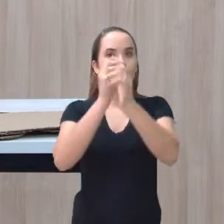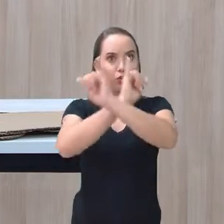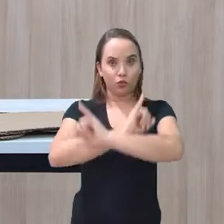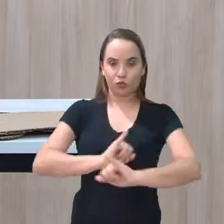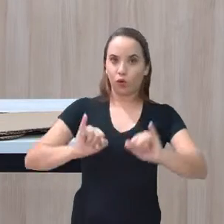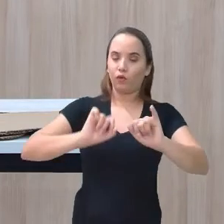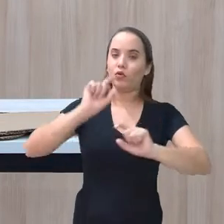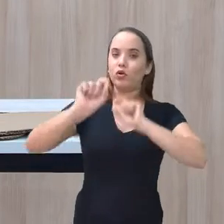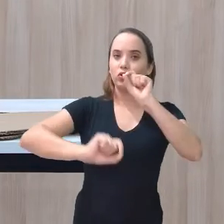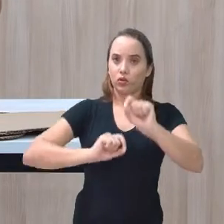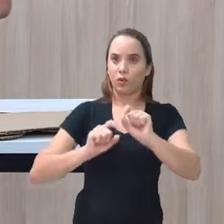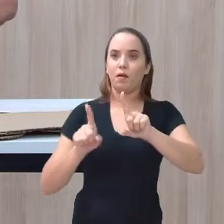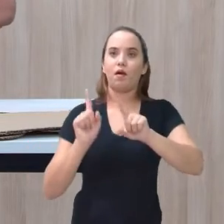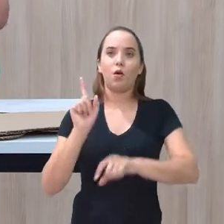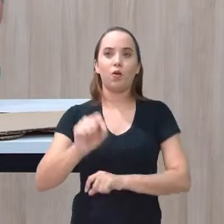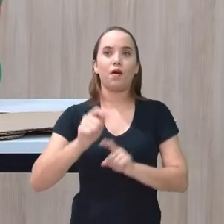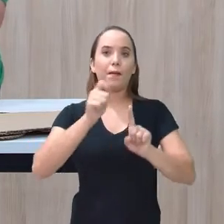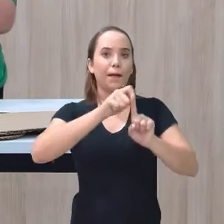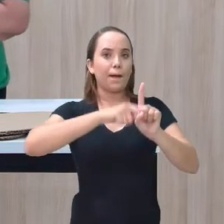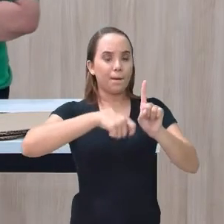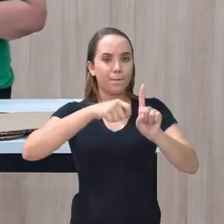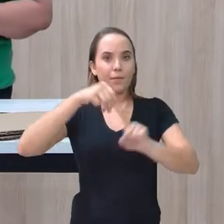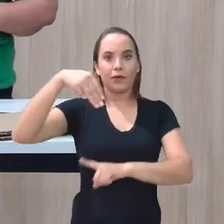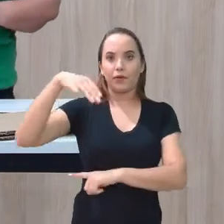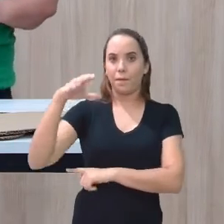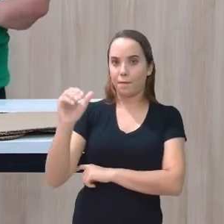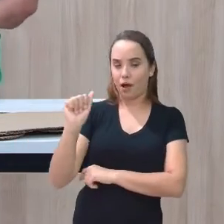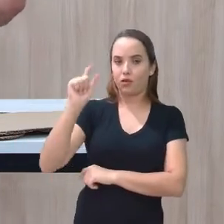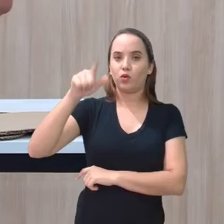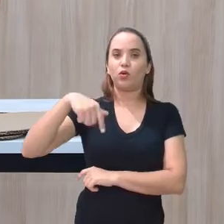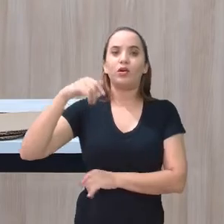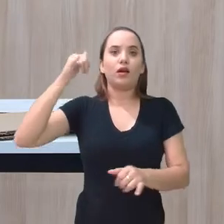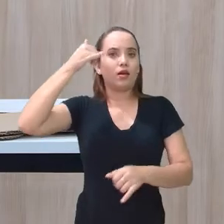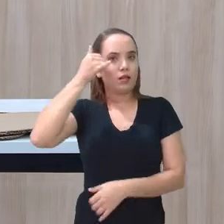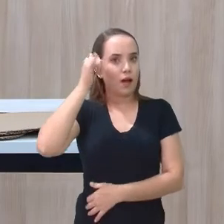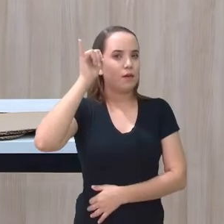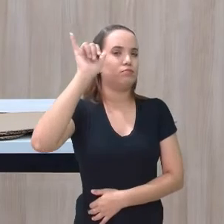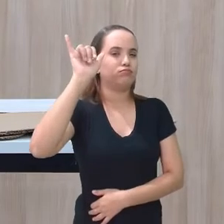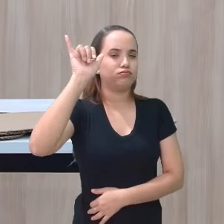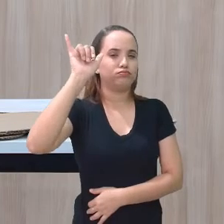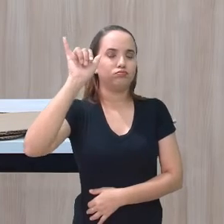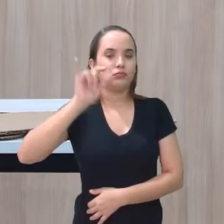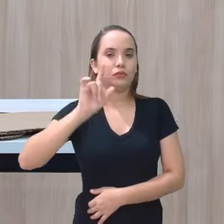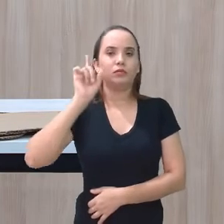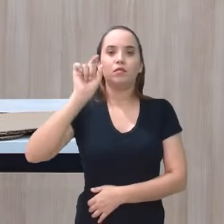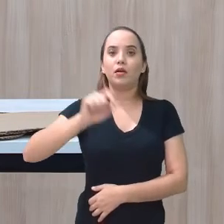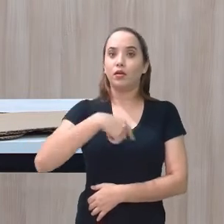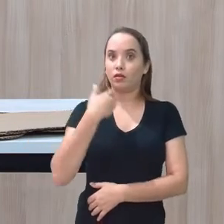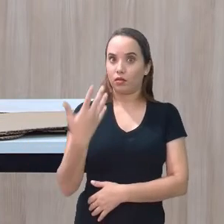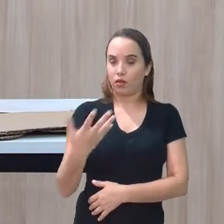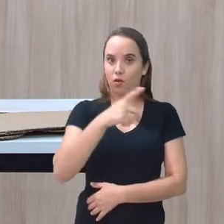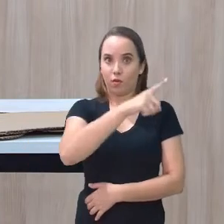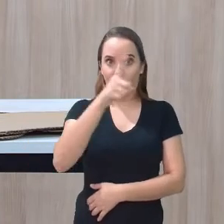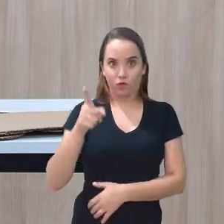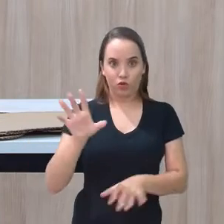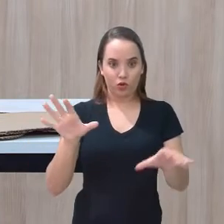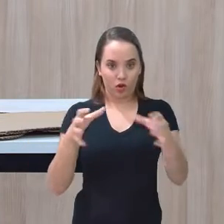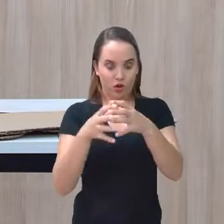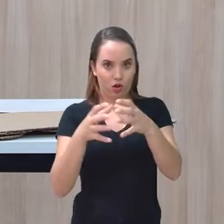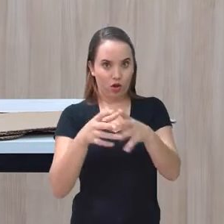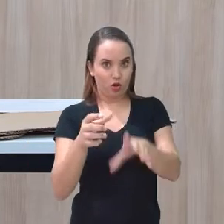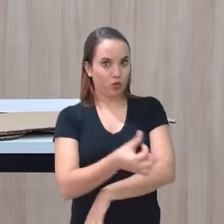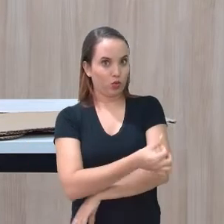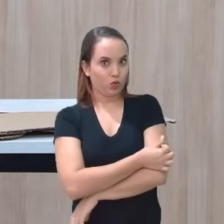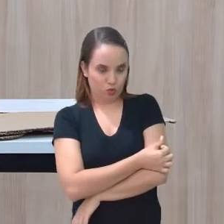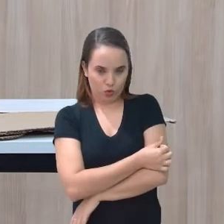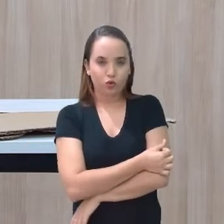falar a respeito do março, que é o mês de prevenção. Então, para vocês, alunos do 6º ano, nós, a equipe de